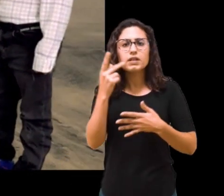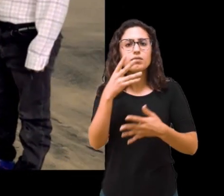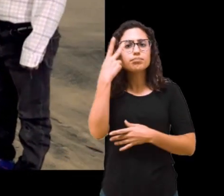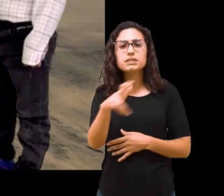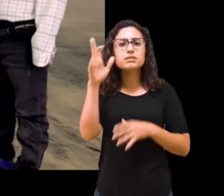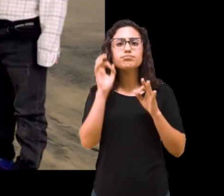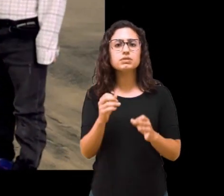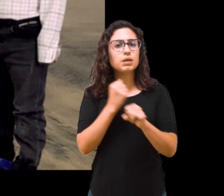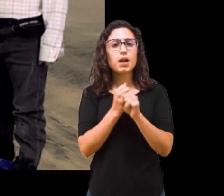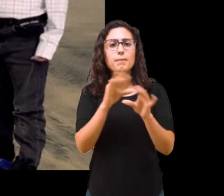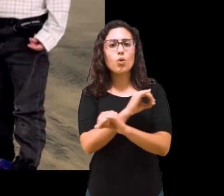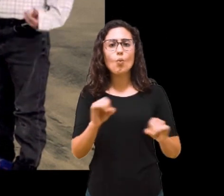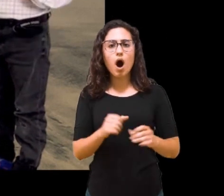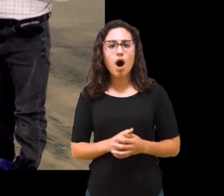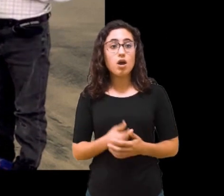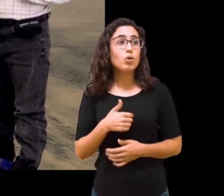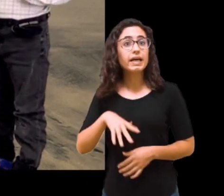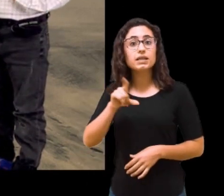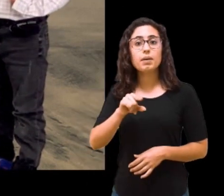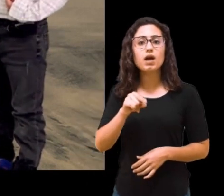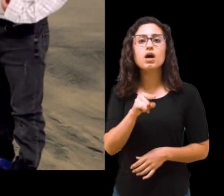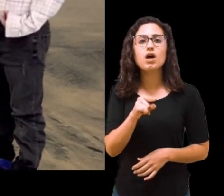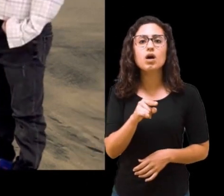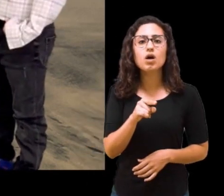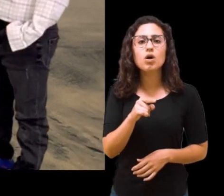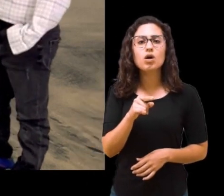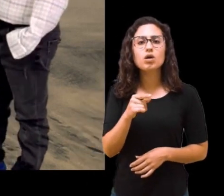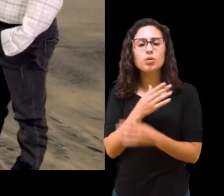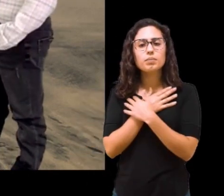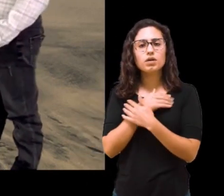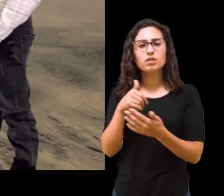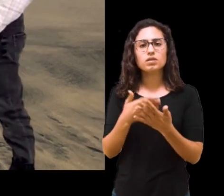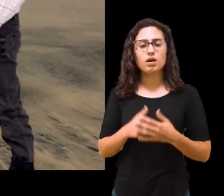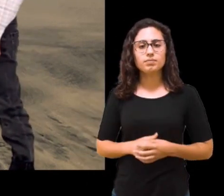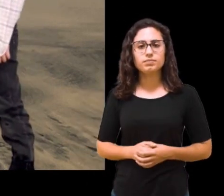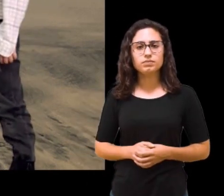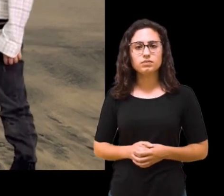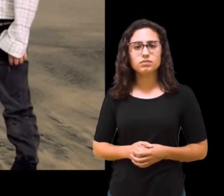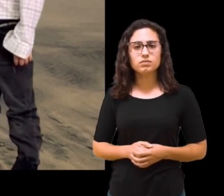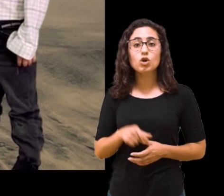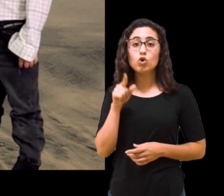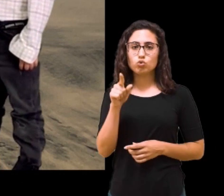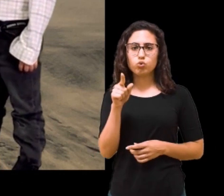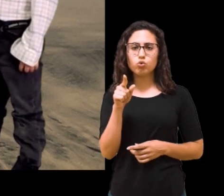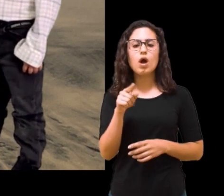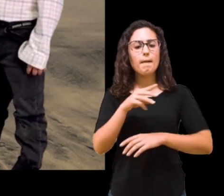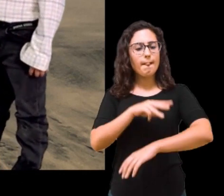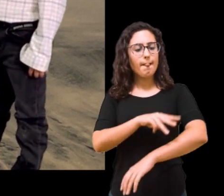Um título cá para o Pirata Amigo. Vós serás o Almirante Mor, na esquadra do meu reino. Onde está o barco dessa